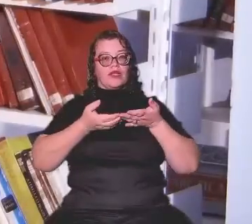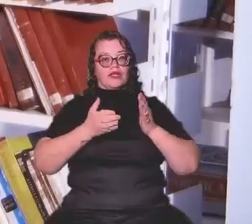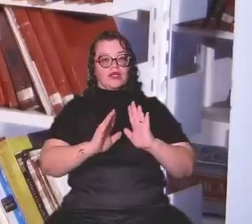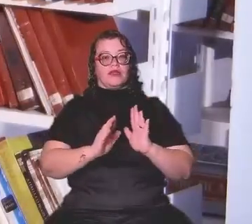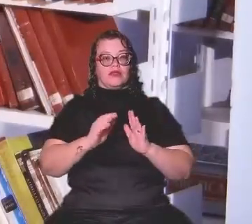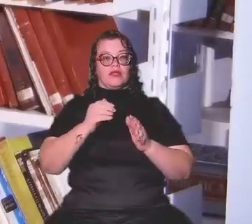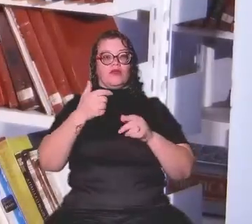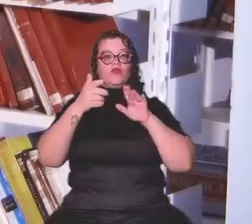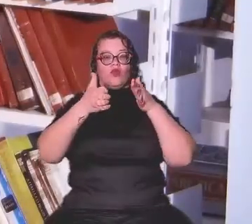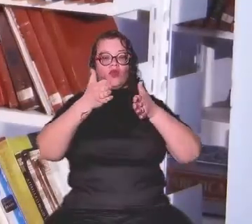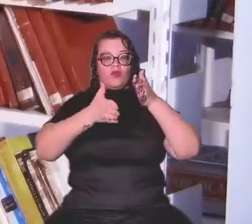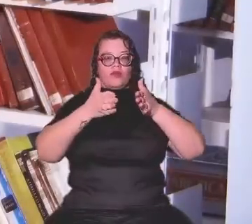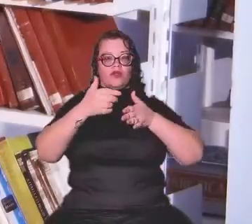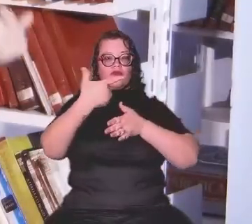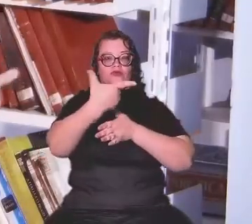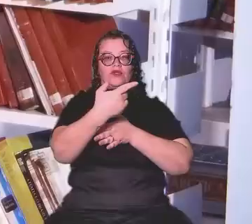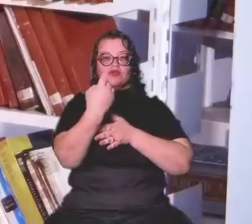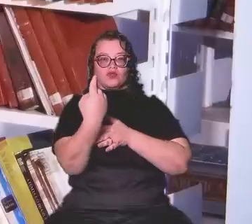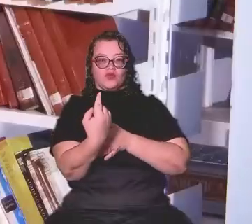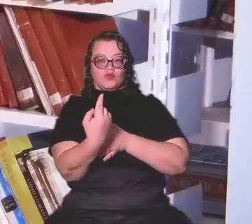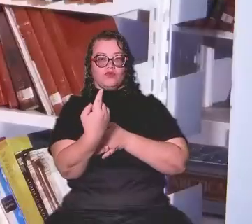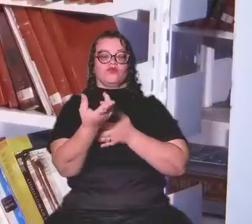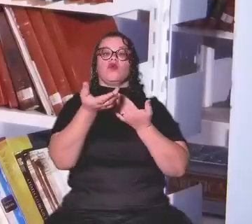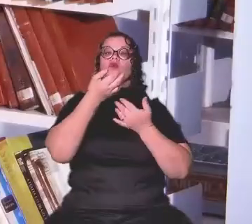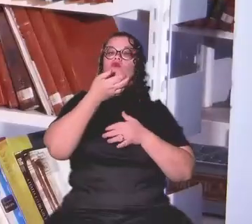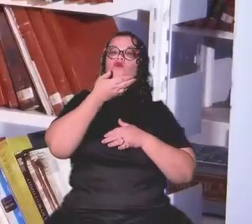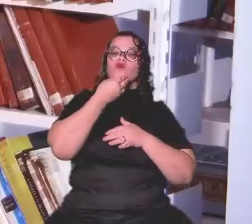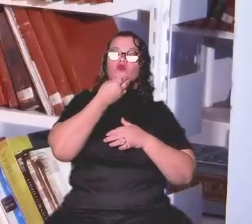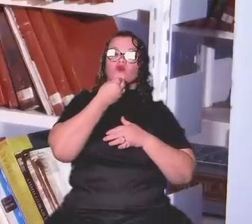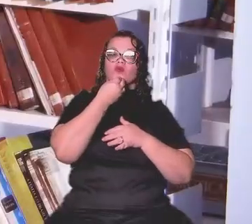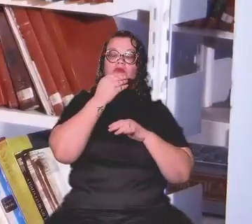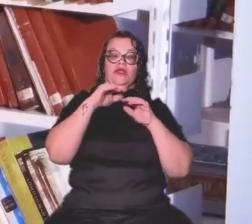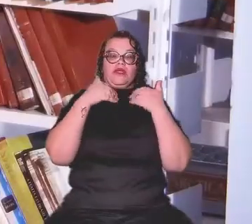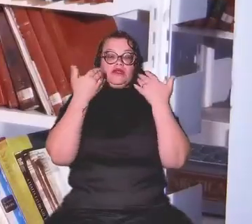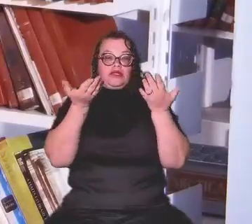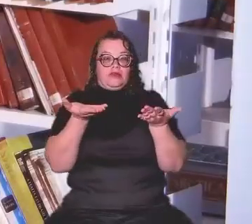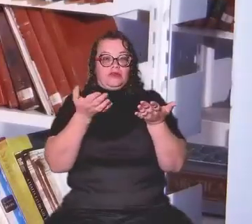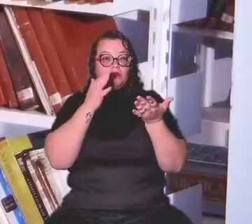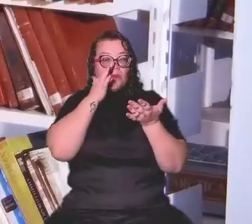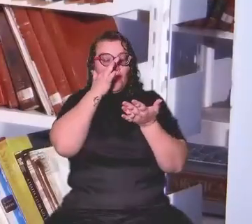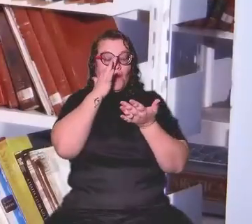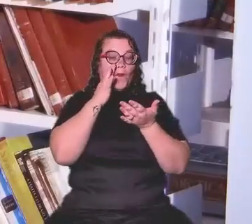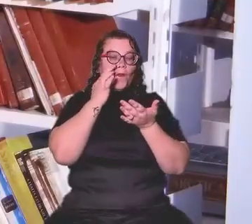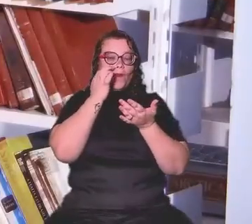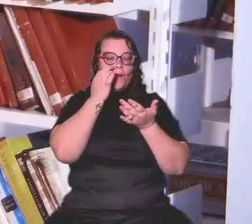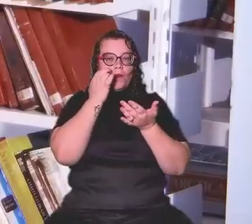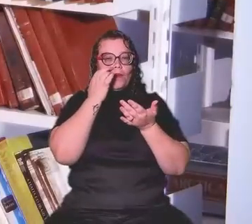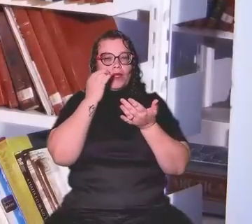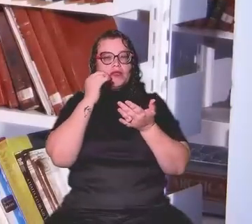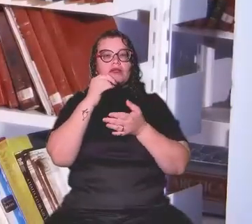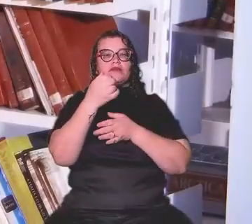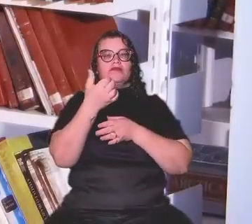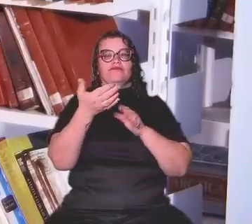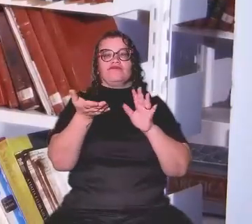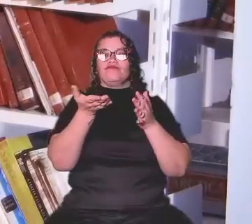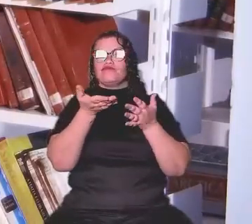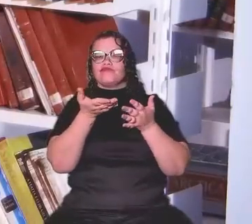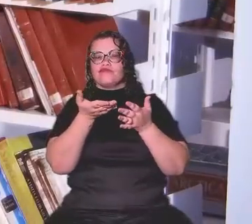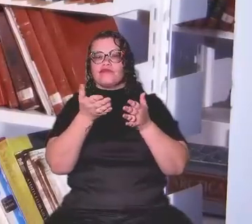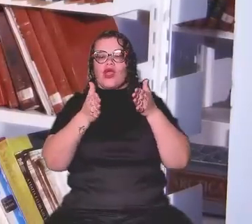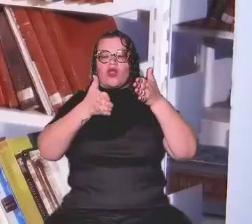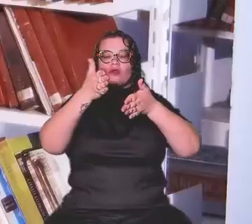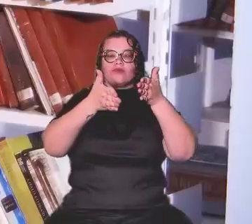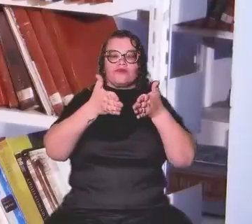por mim, que foi criada por um homem, enfim, né? Então a gente está também no século XIX.